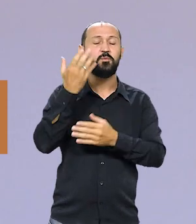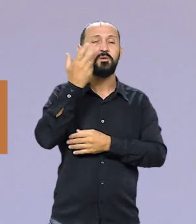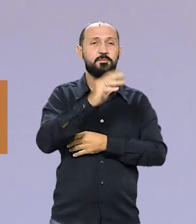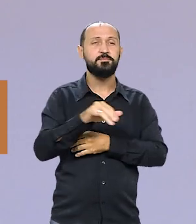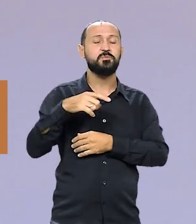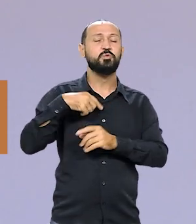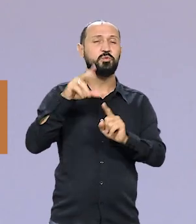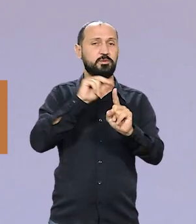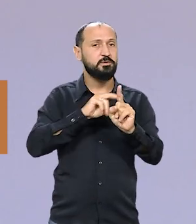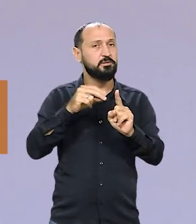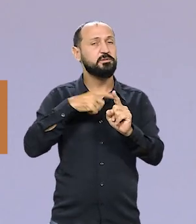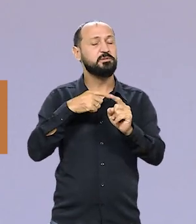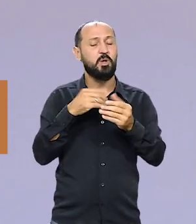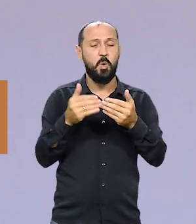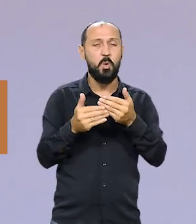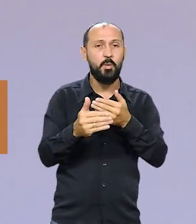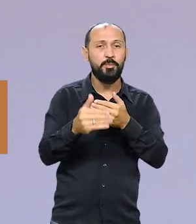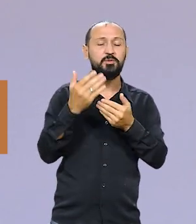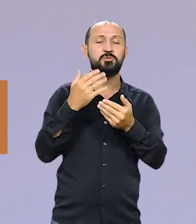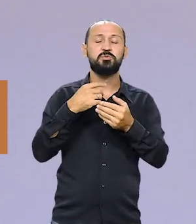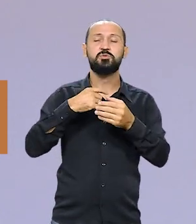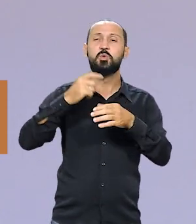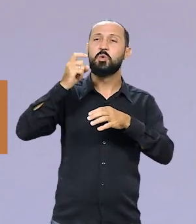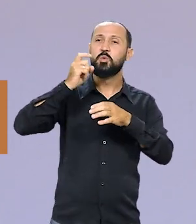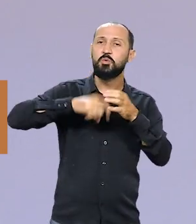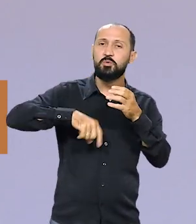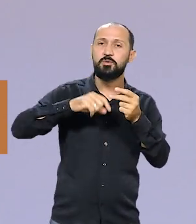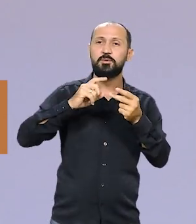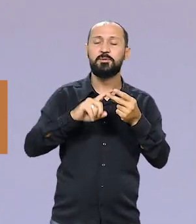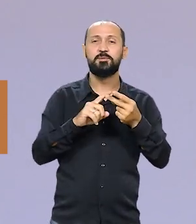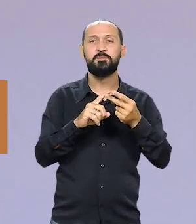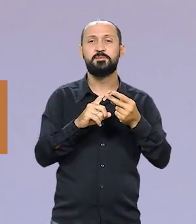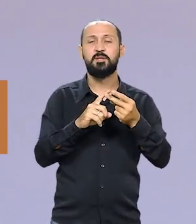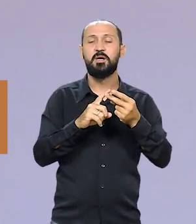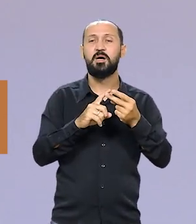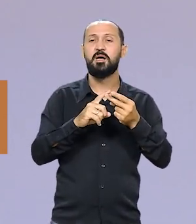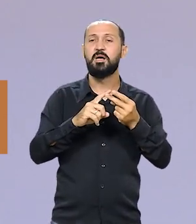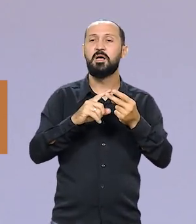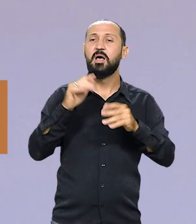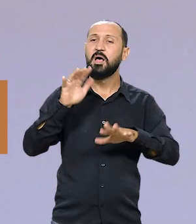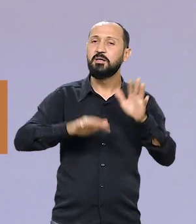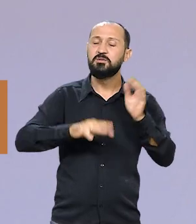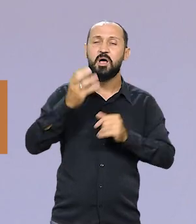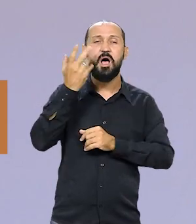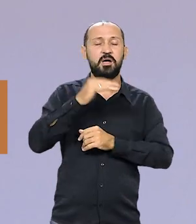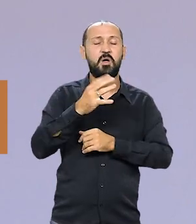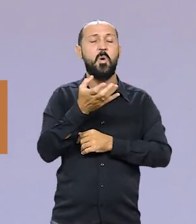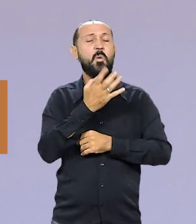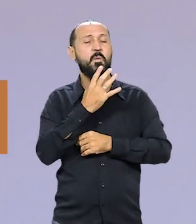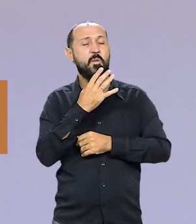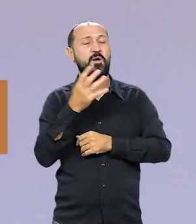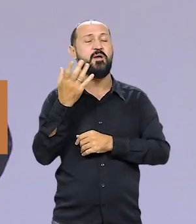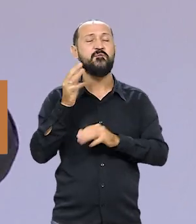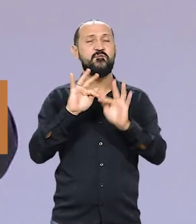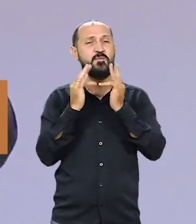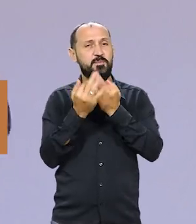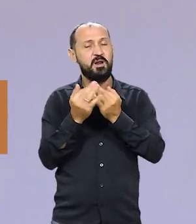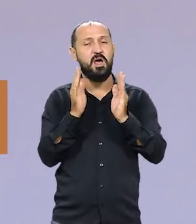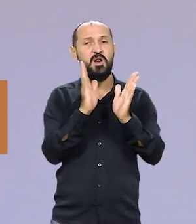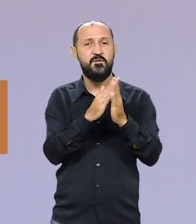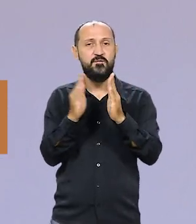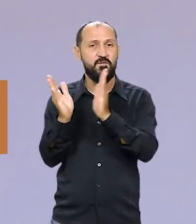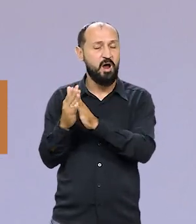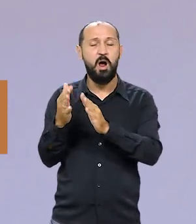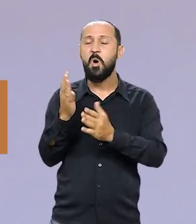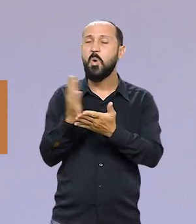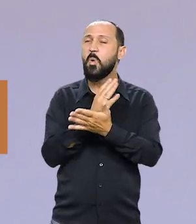exploração infantil na parte sexual, temos desde estupro do vulnerável, ou seja, muitas vezes por pessoas conhecidas, familiares,